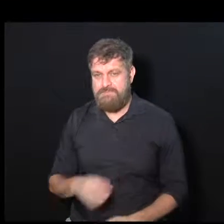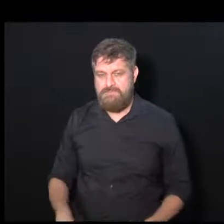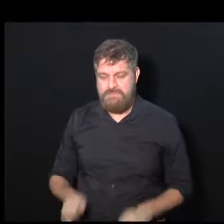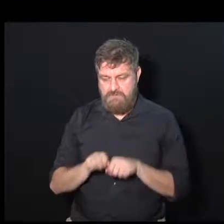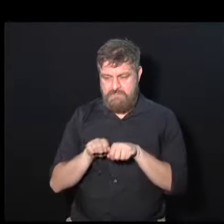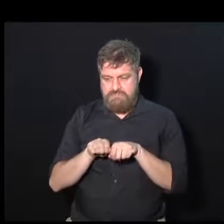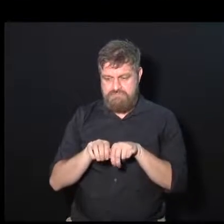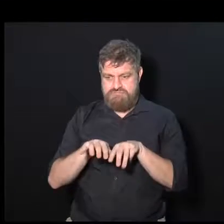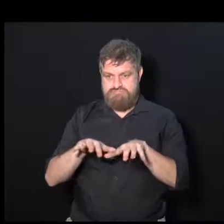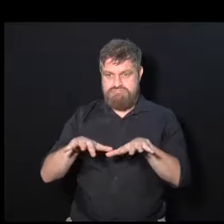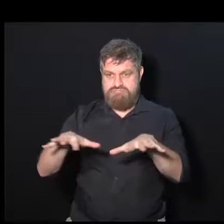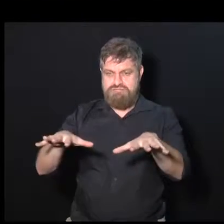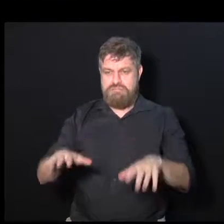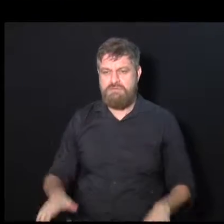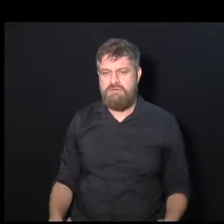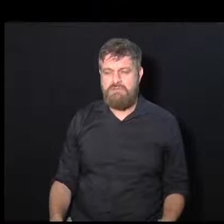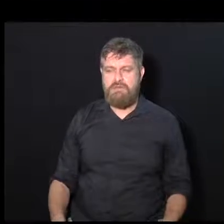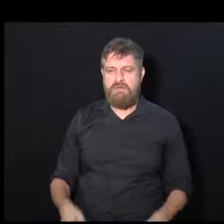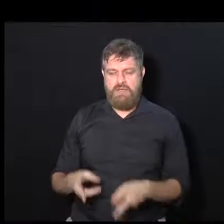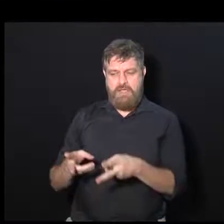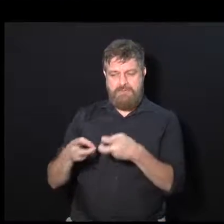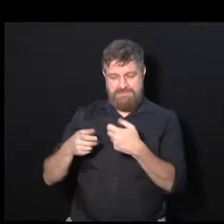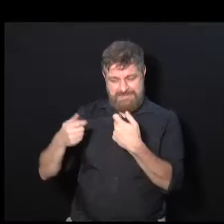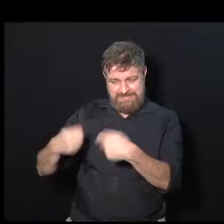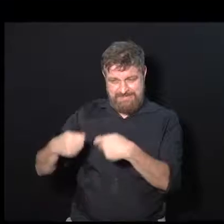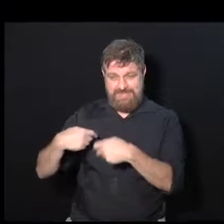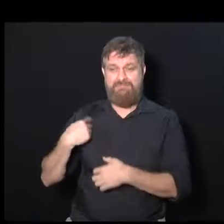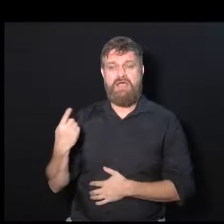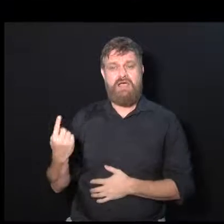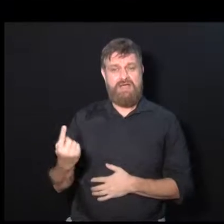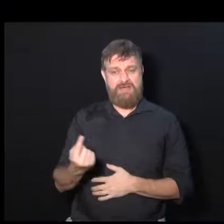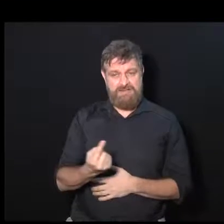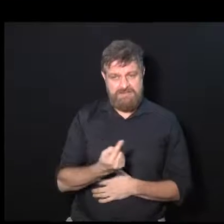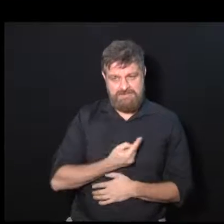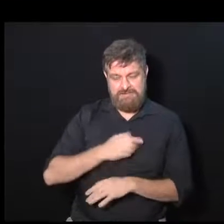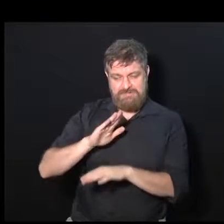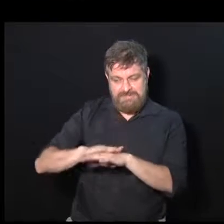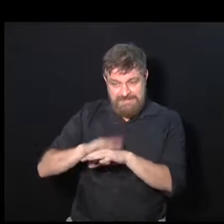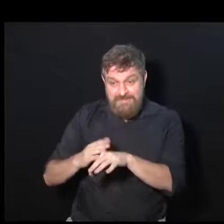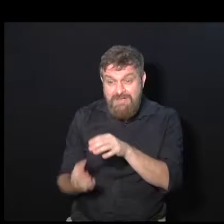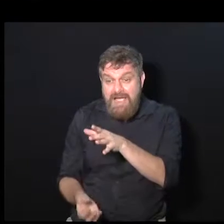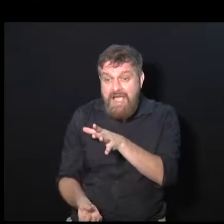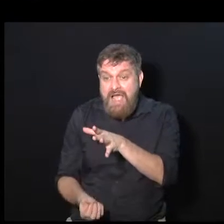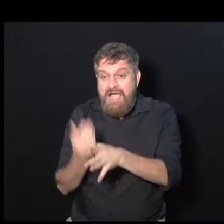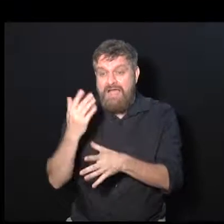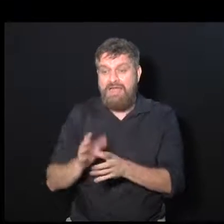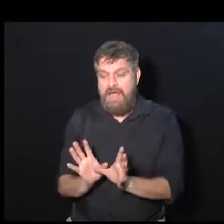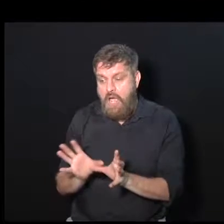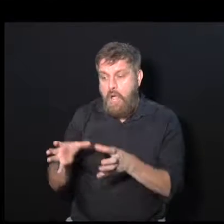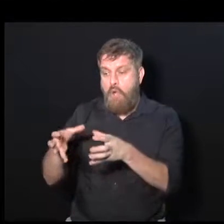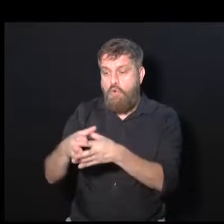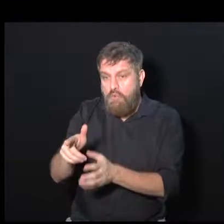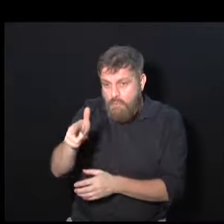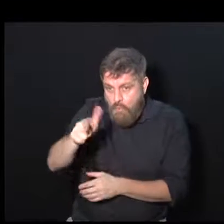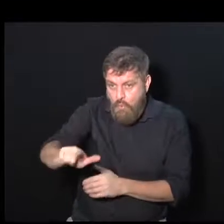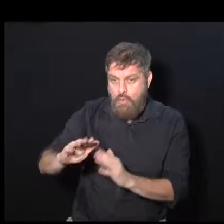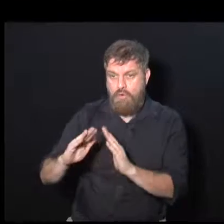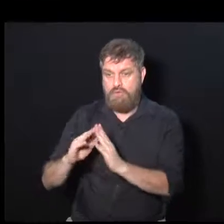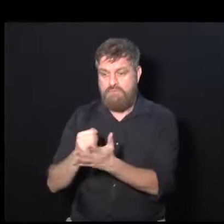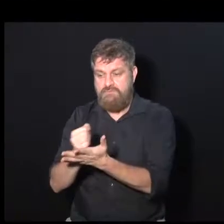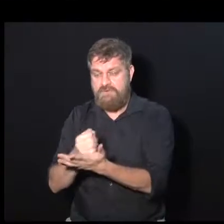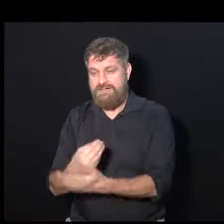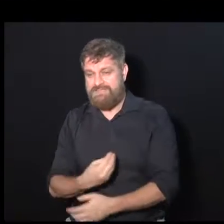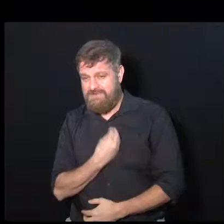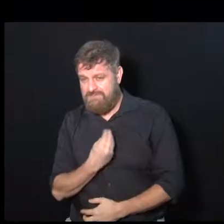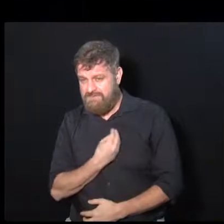Aí, diante dessa necessidade, a gente vai criar um outro grupo de farmácias vivas, em que